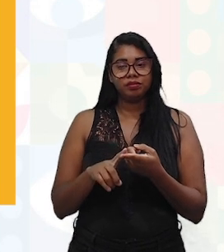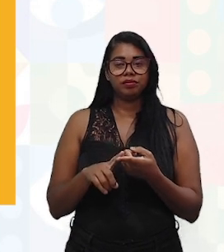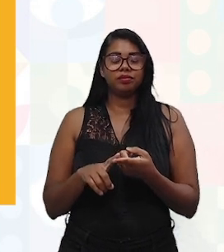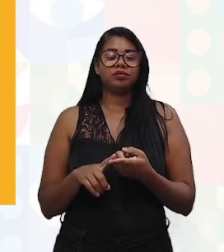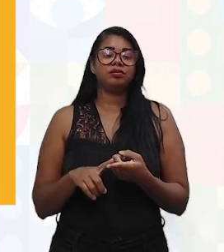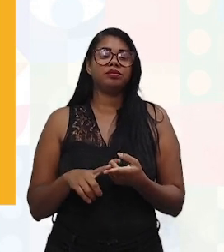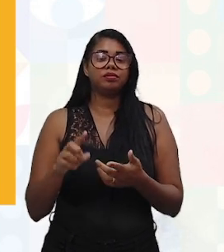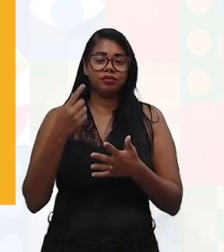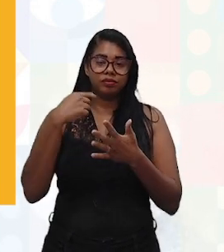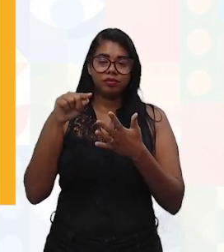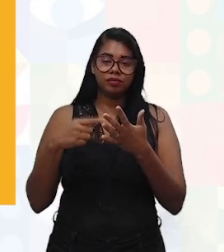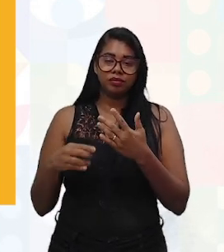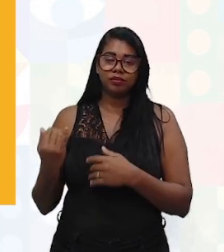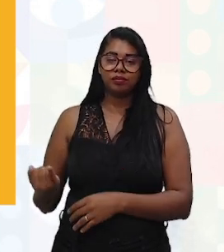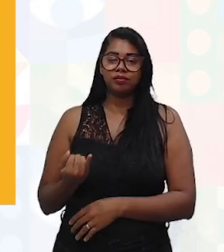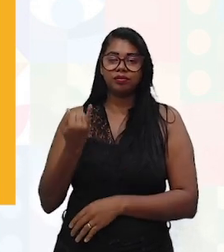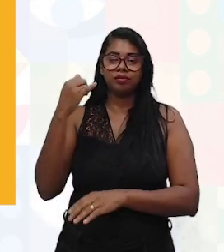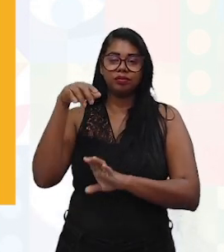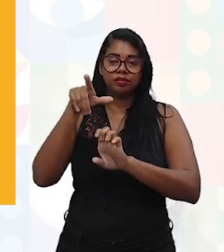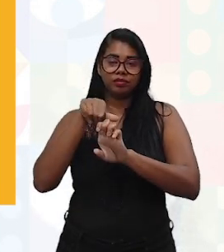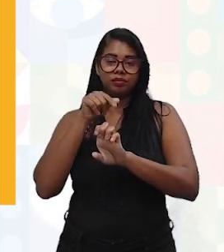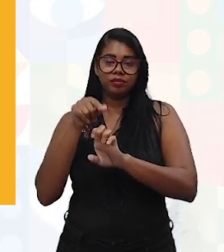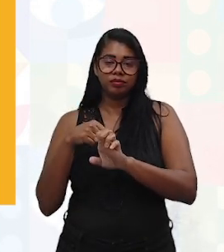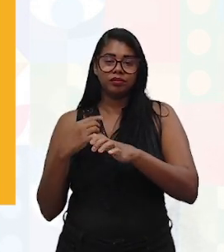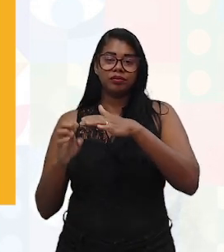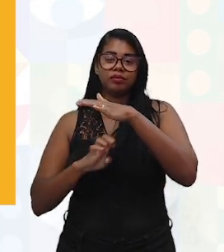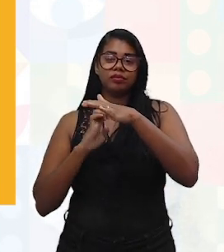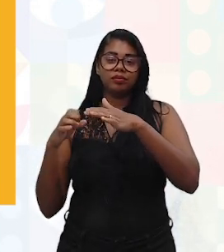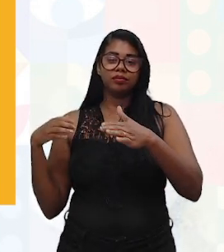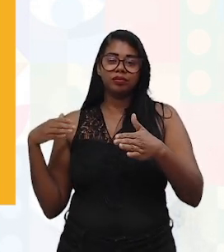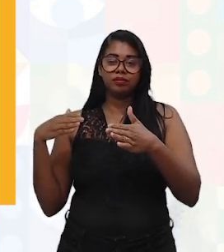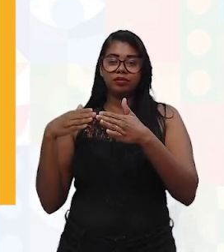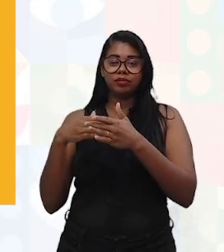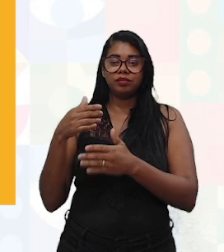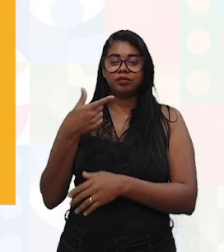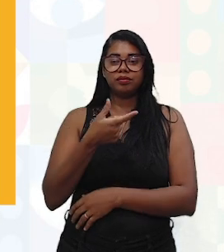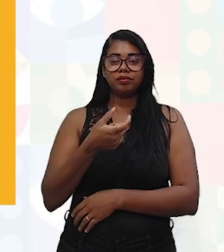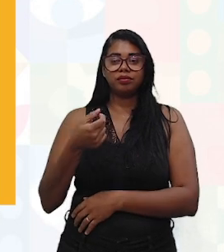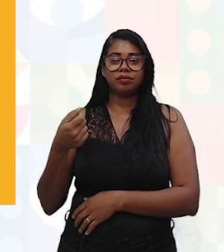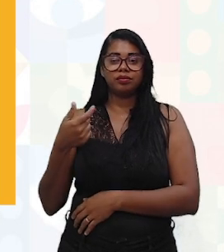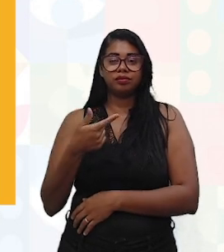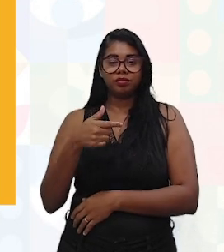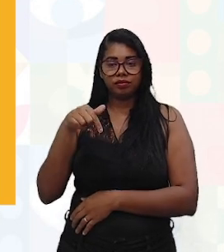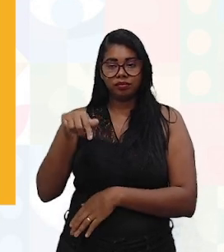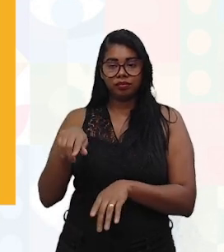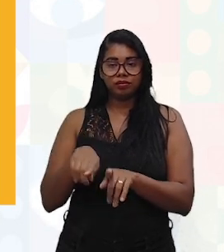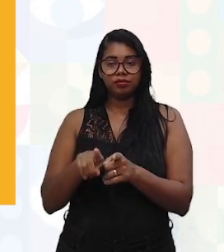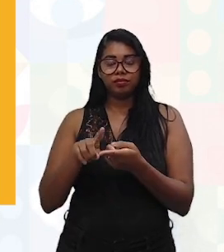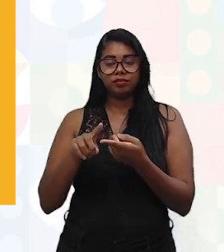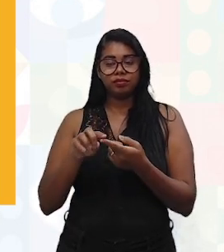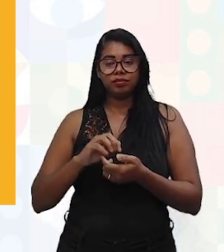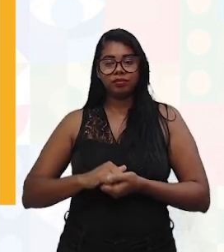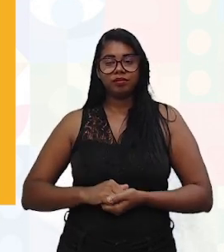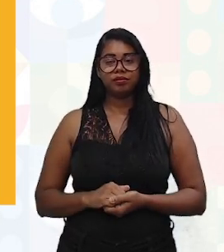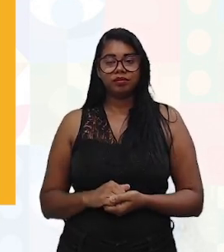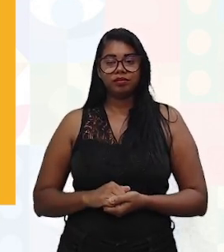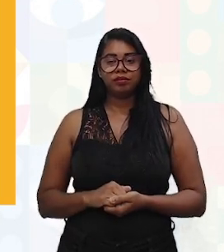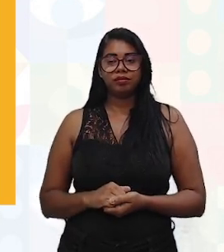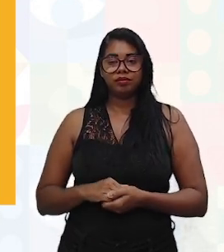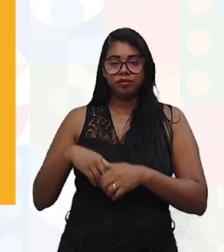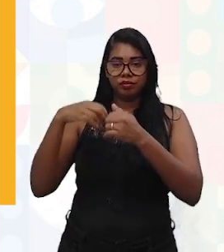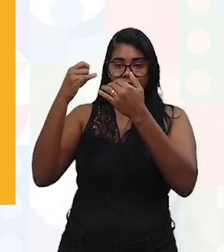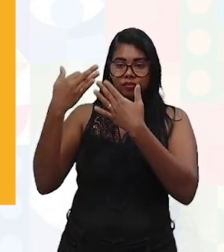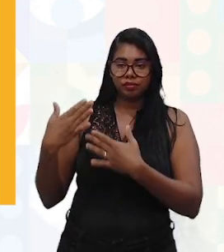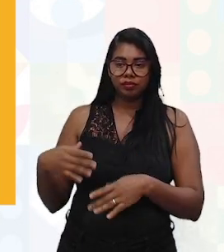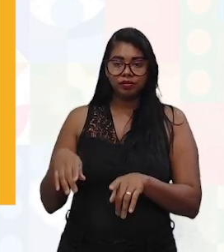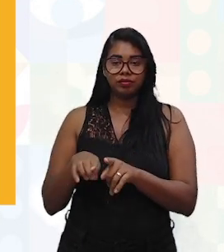priorizadas, desculpem, pelas empresas até 2027. Na verdade, eu estou dando um spoiler, tá? Porque a gente vai falar